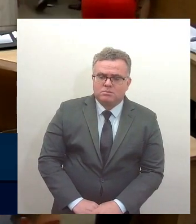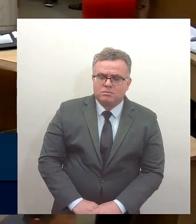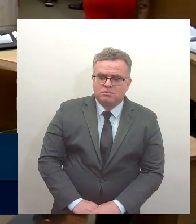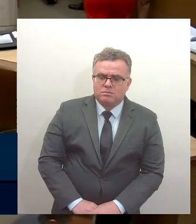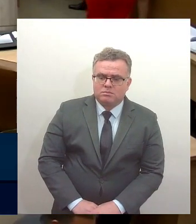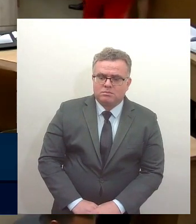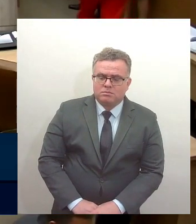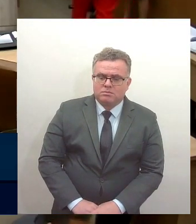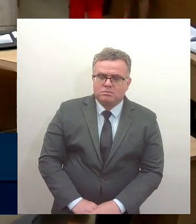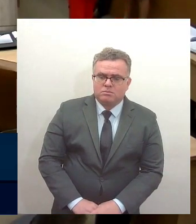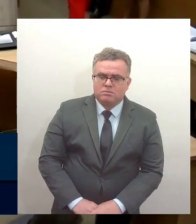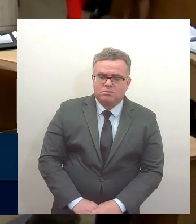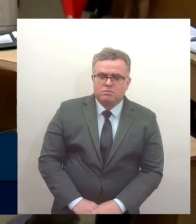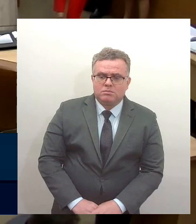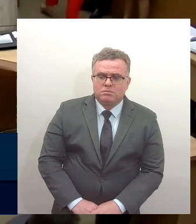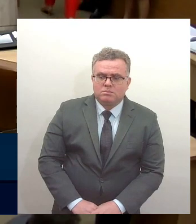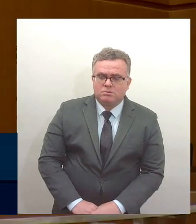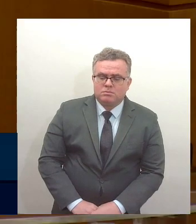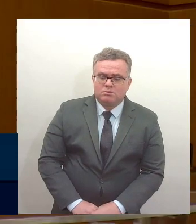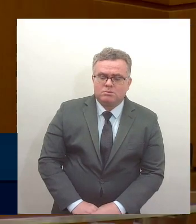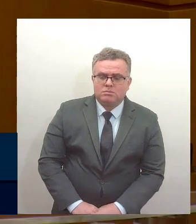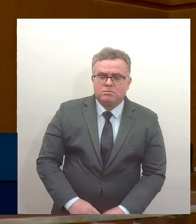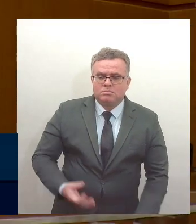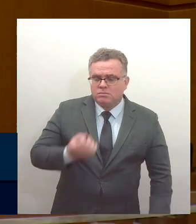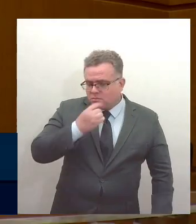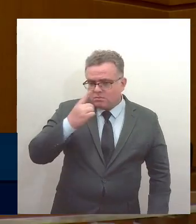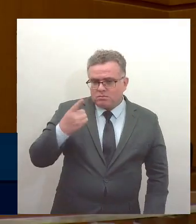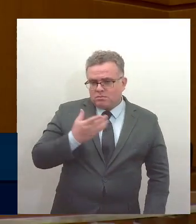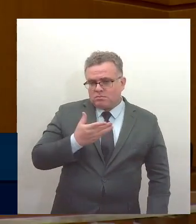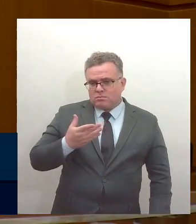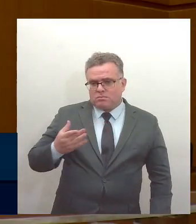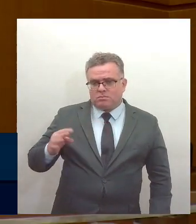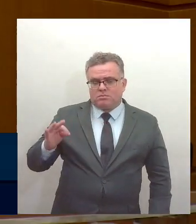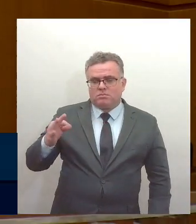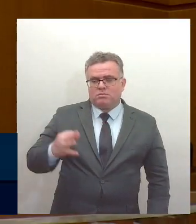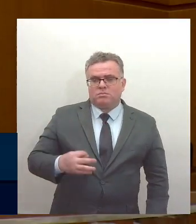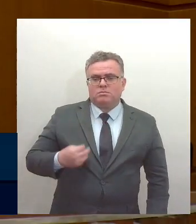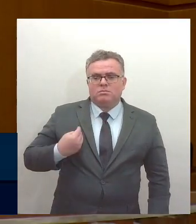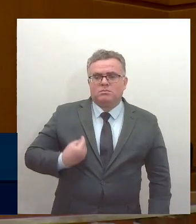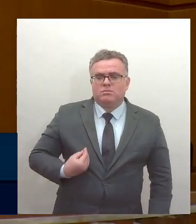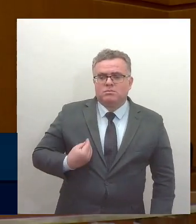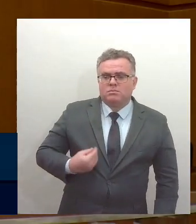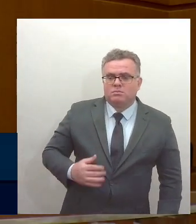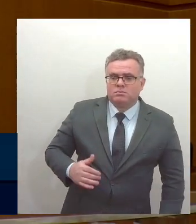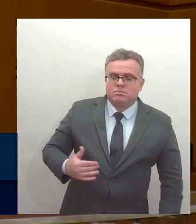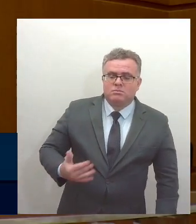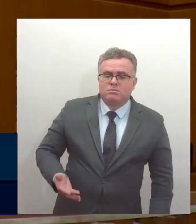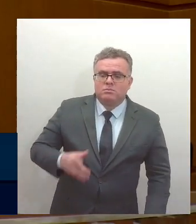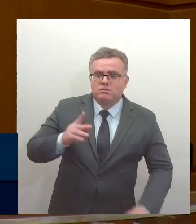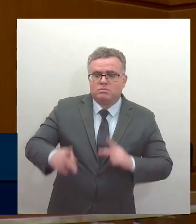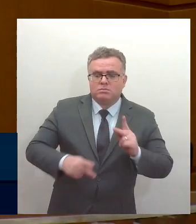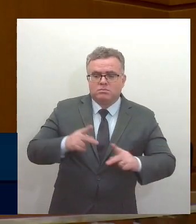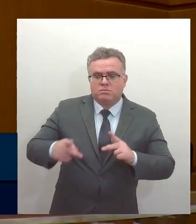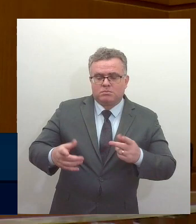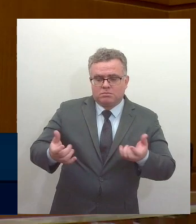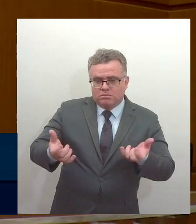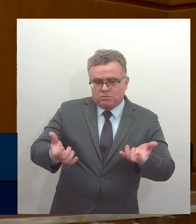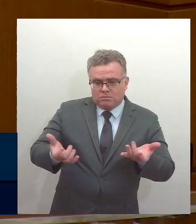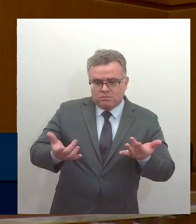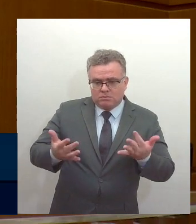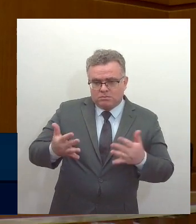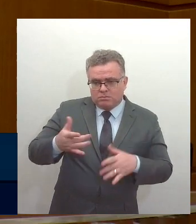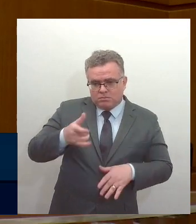Bom dia, senhoras deputadas, senhores deputados, público que nos acompanha pelos mais diversos meios e imprensa